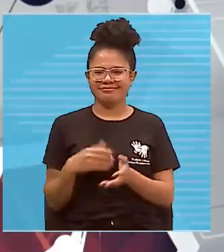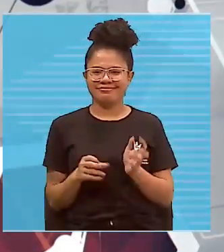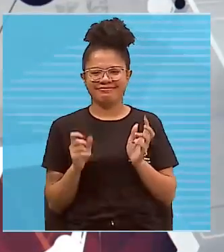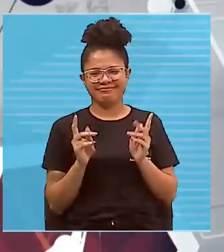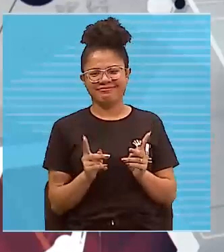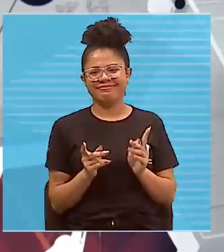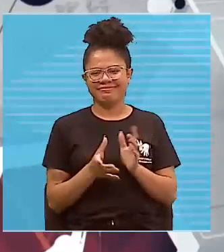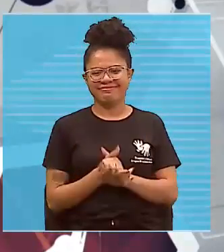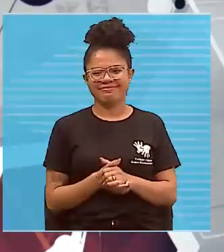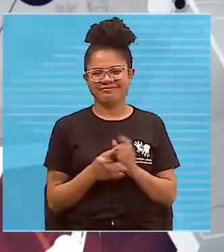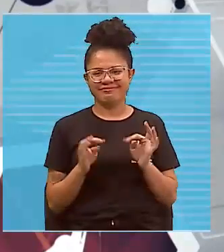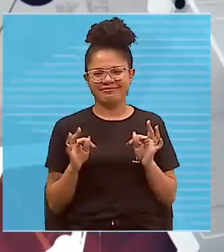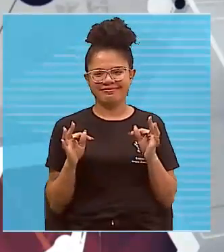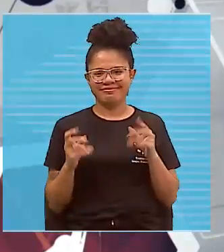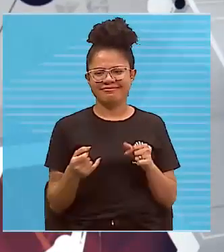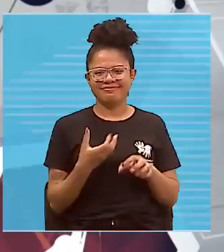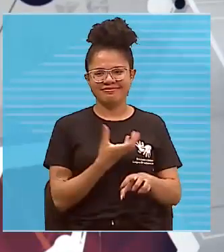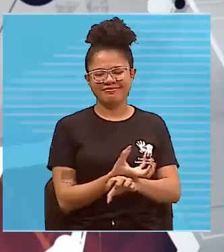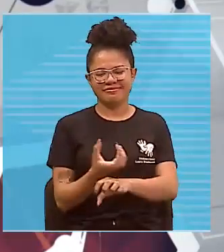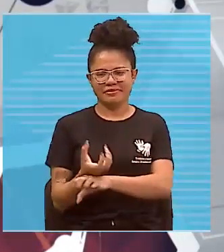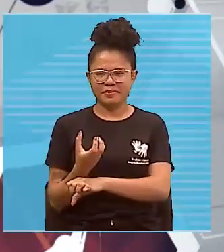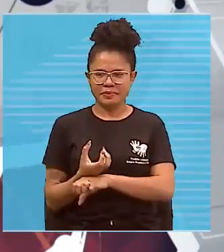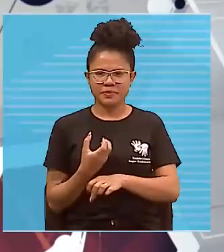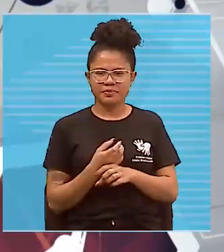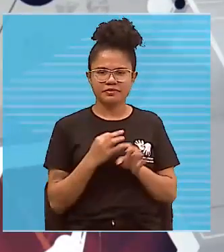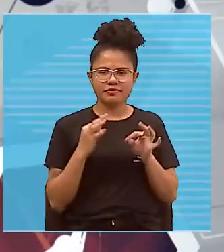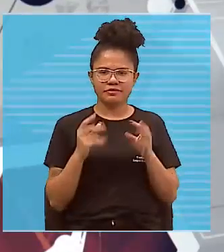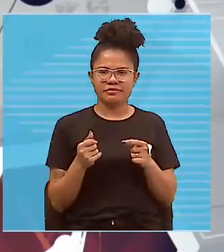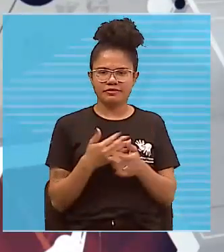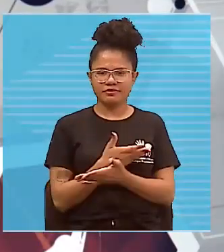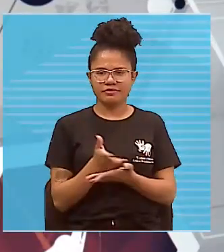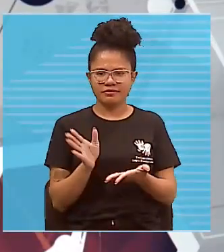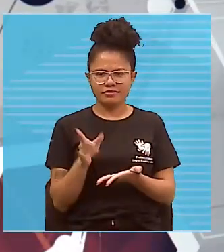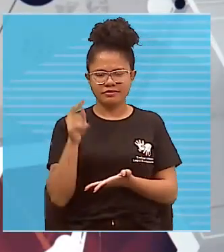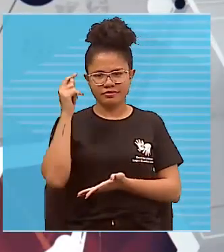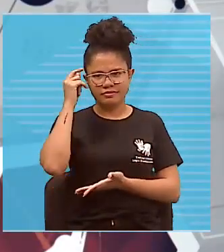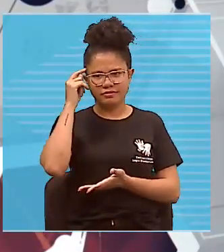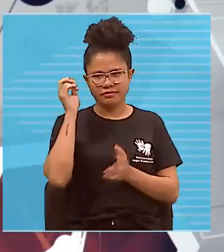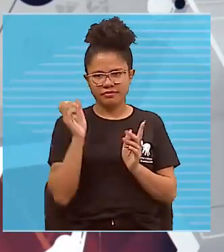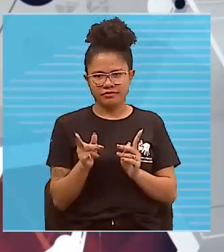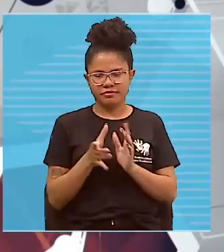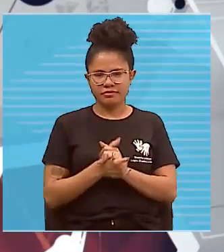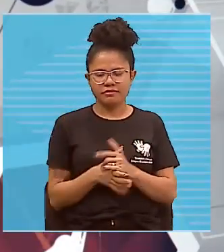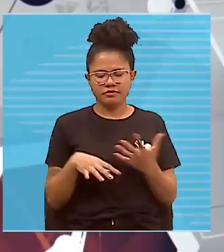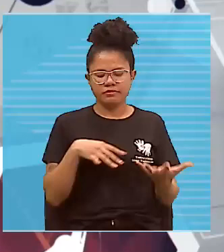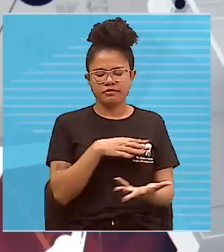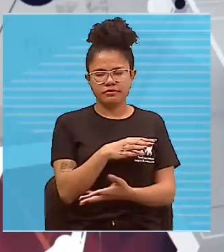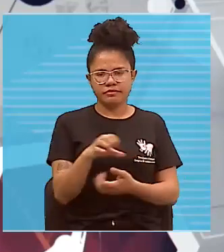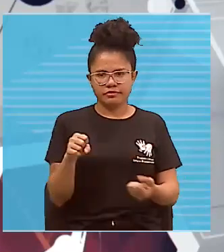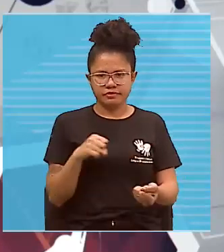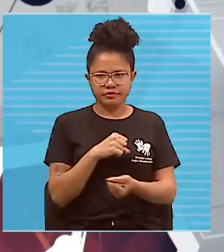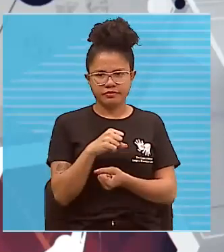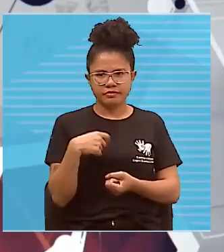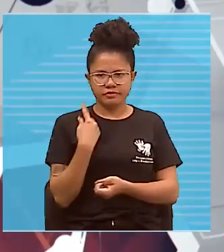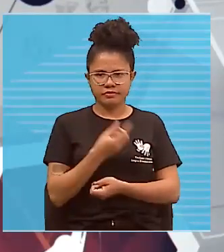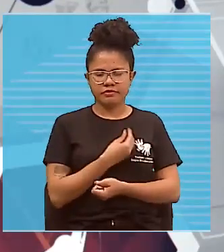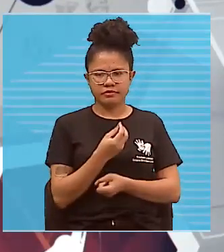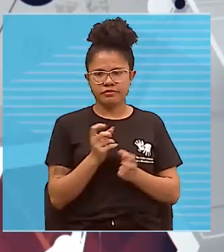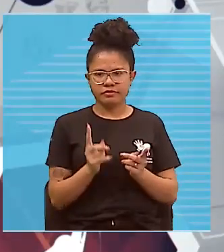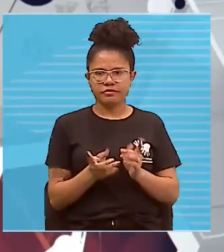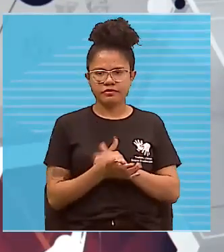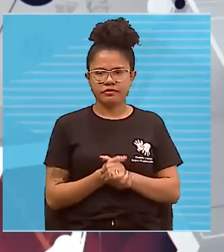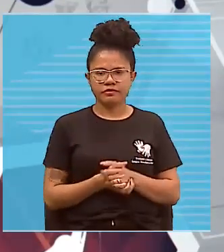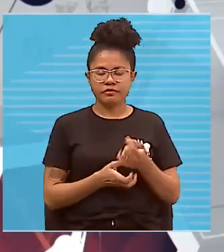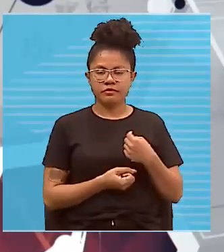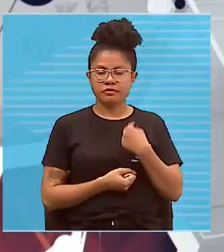vem em todas as disciplinas, em todas as operações, em tudo que vocês imaginarem, a sustentabilidade atravessa as nossas vidas, né? Então